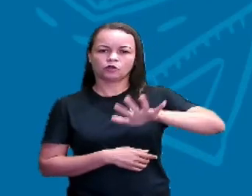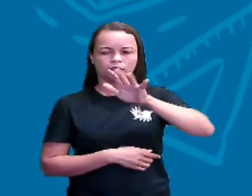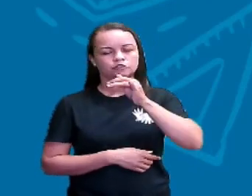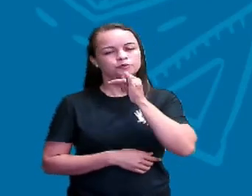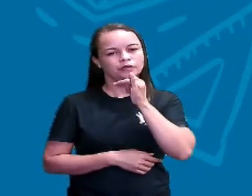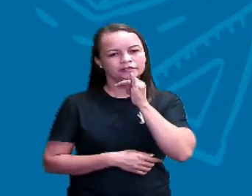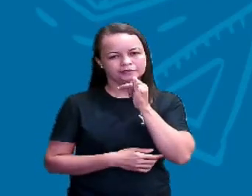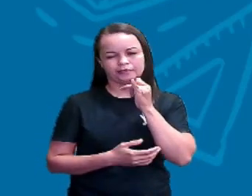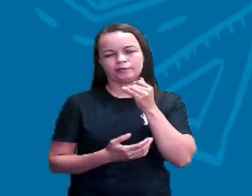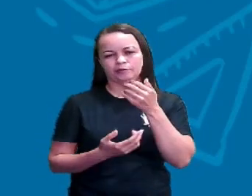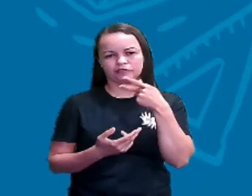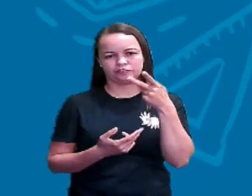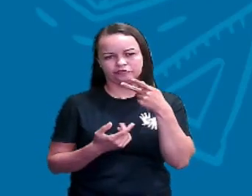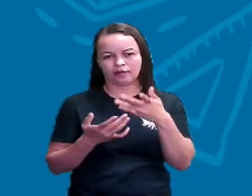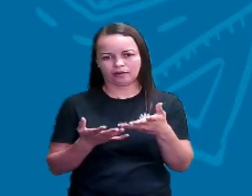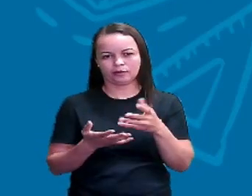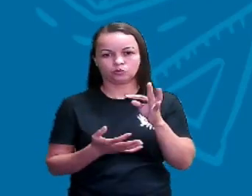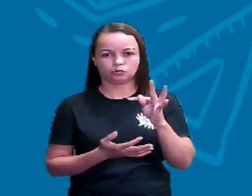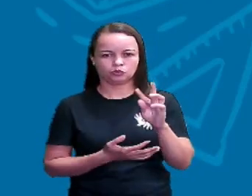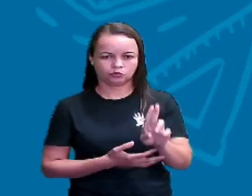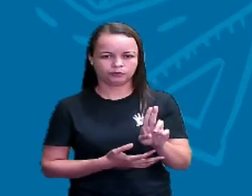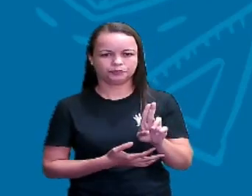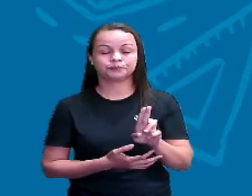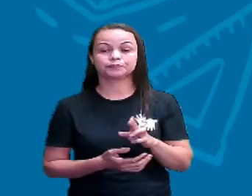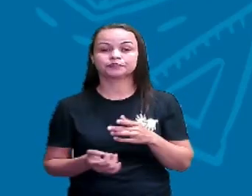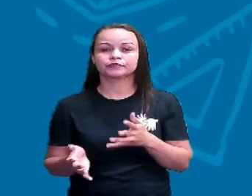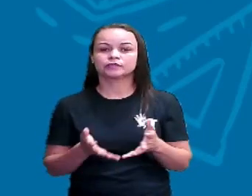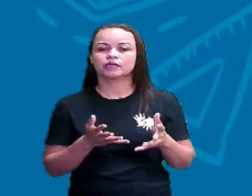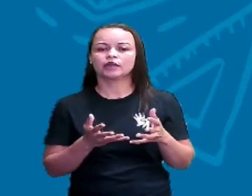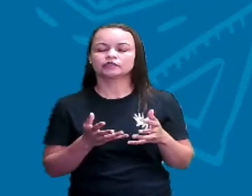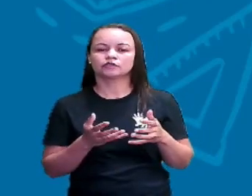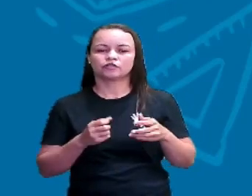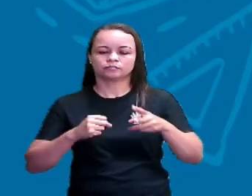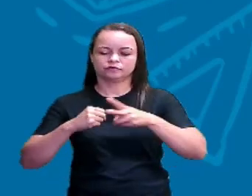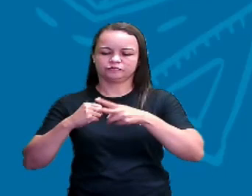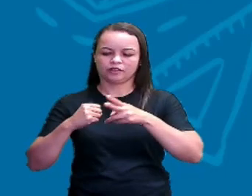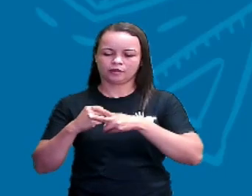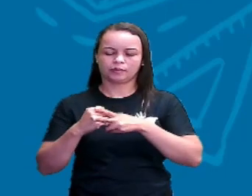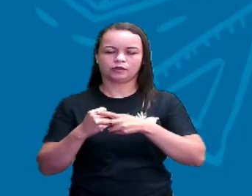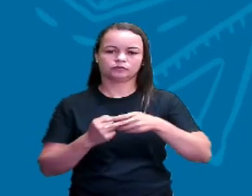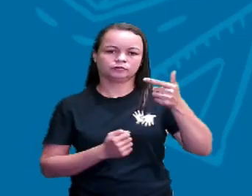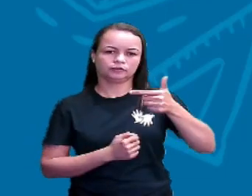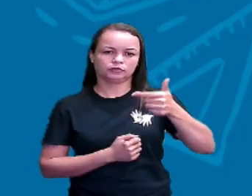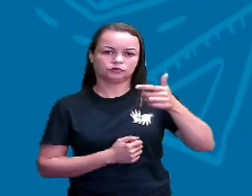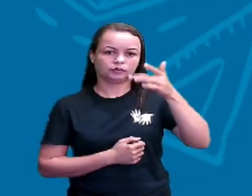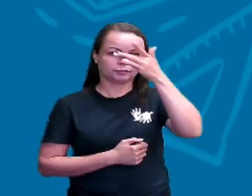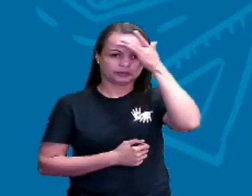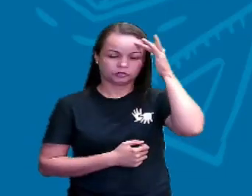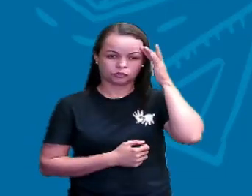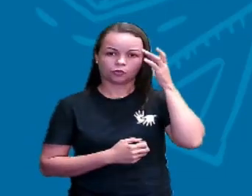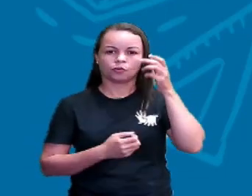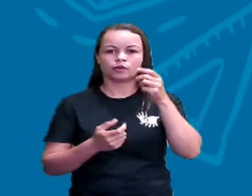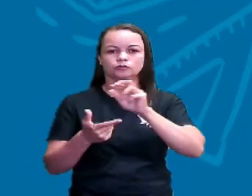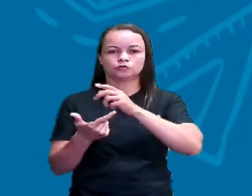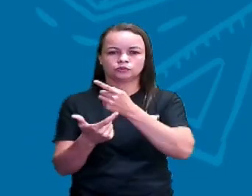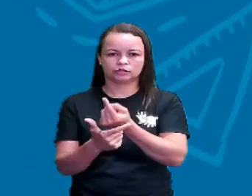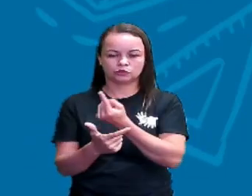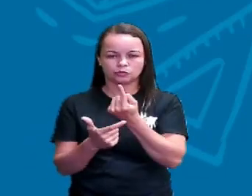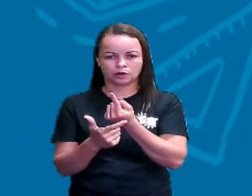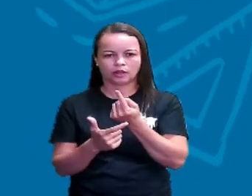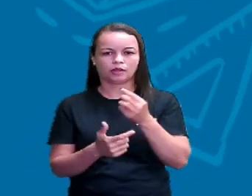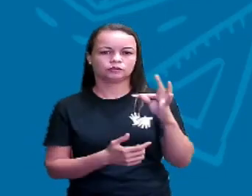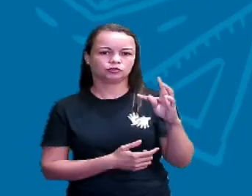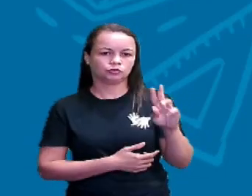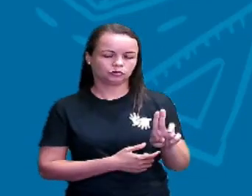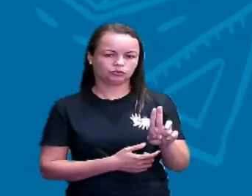o tuteu consiste no uso das formas verbais de segunda pessoa do singular tu no